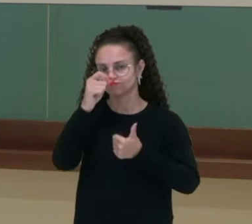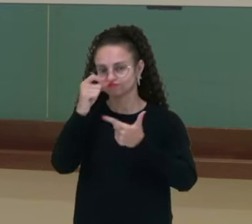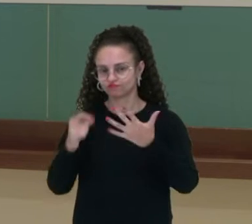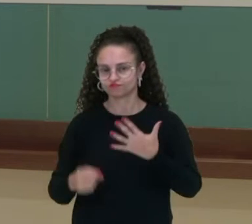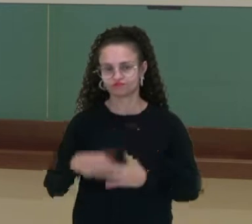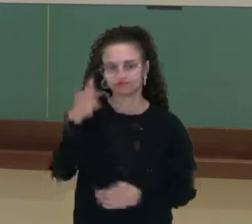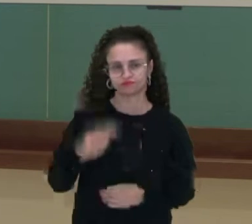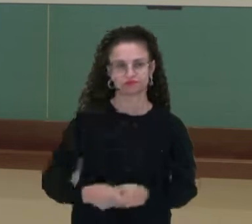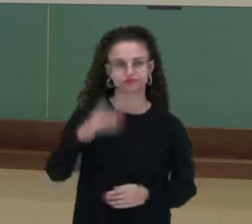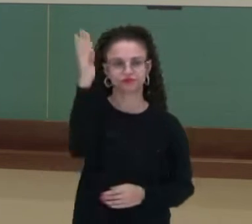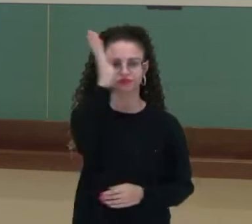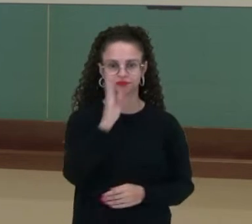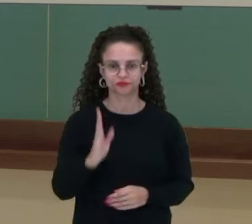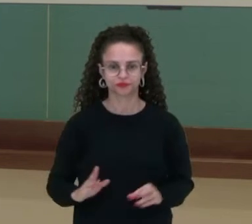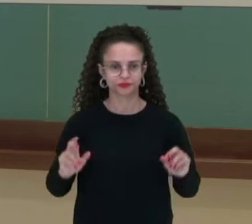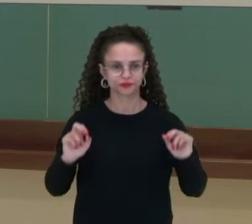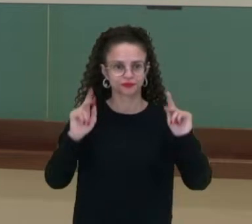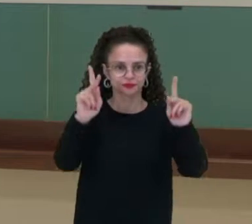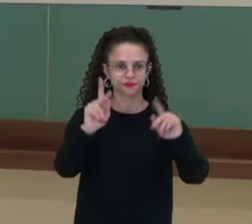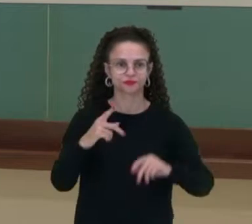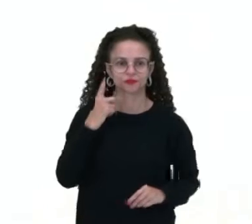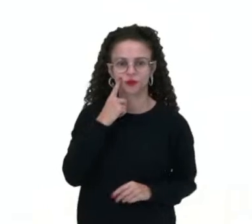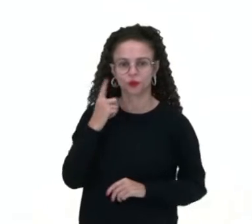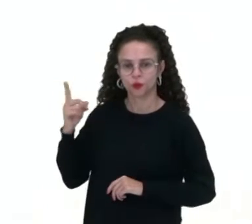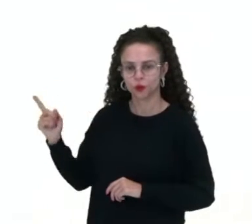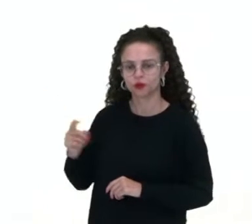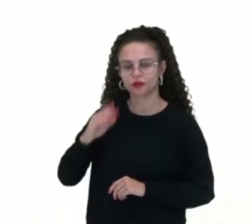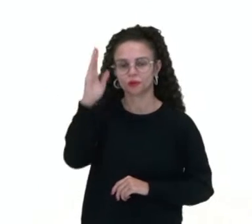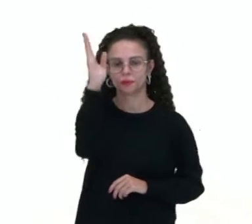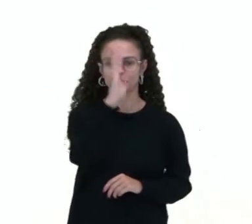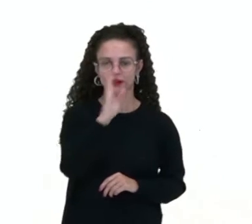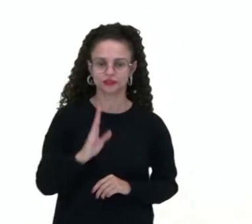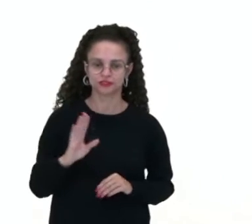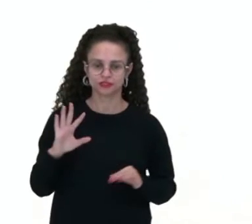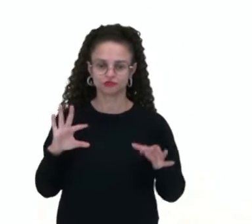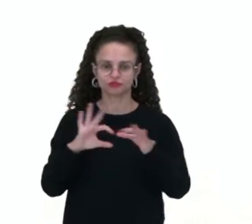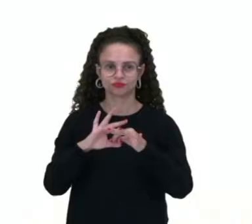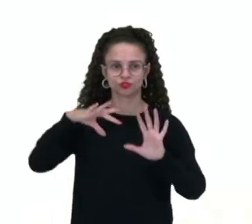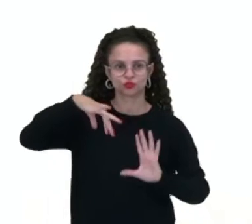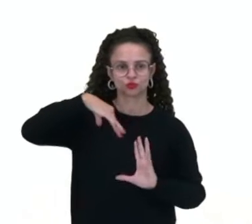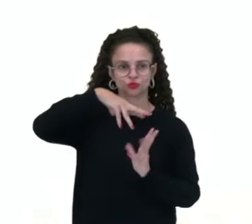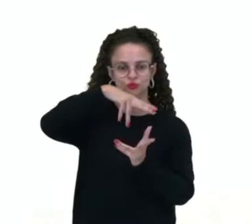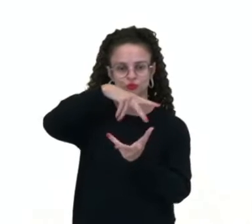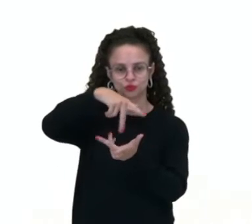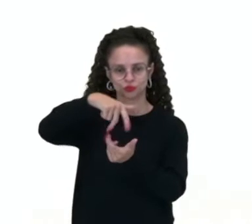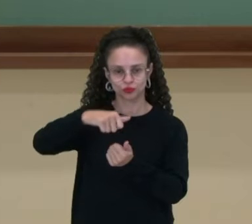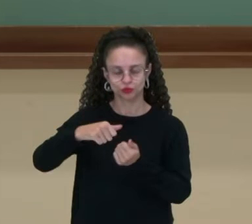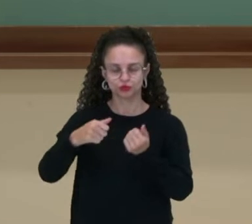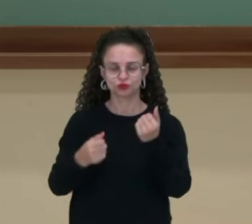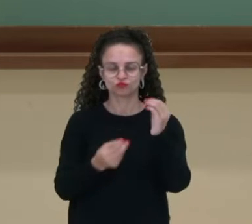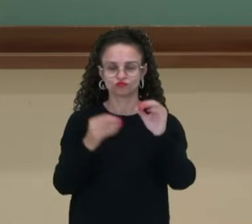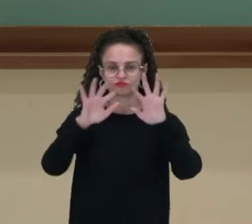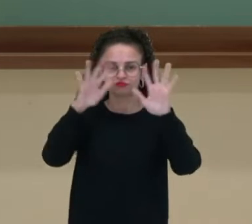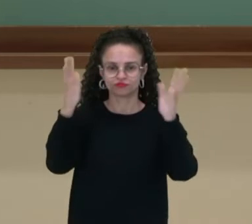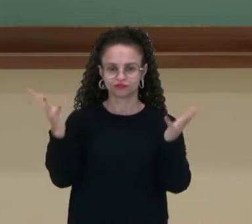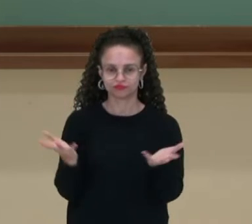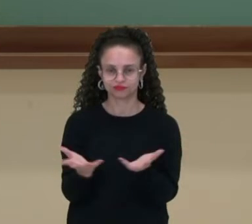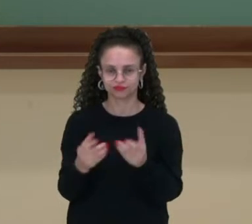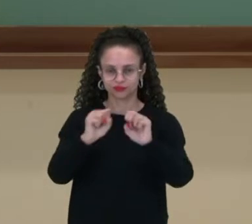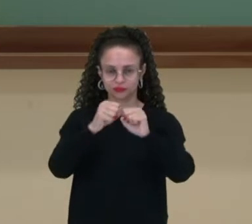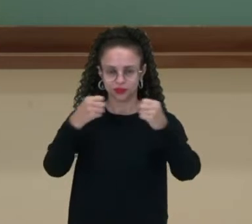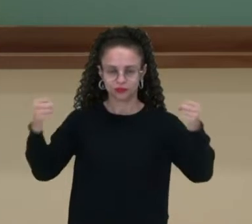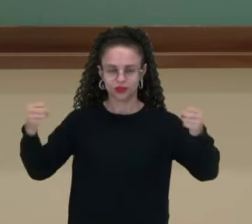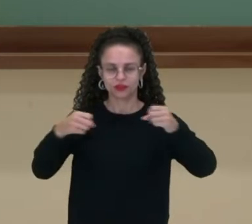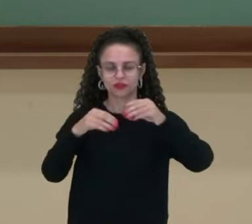ok? Muito bem. Então, olha só, o Brasil no mundo, então, através dos mapas. Vamos falar, então, da questão do tamanho territorial do nosso